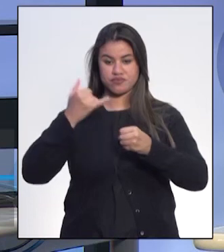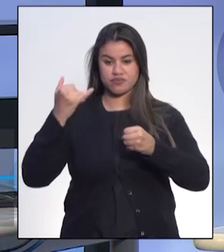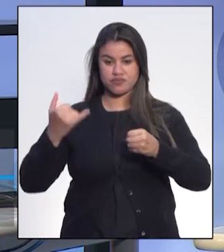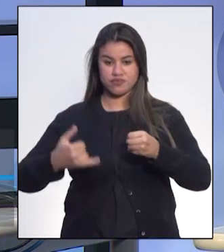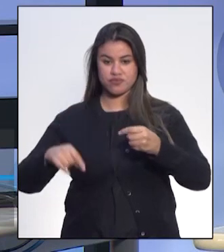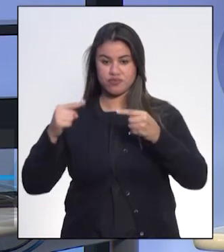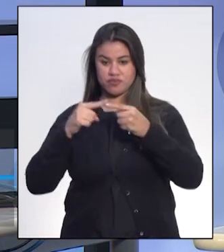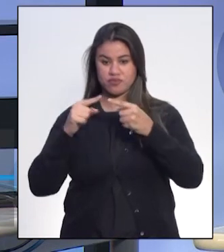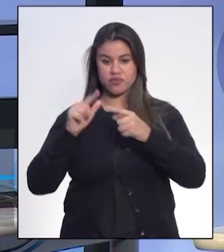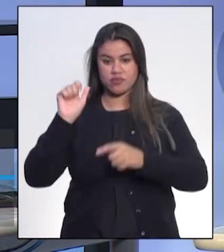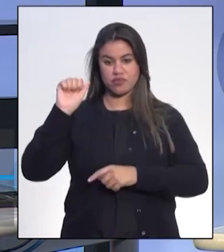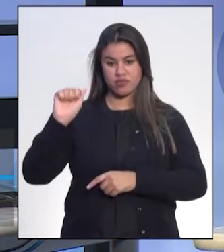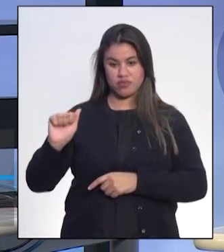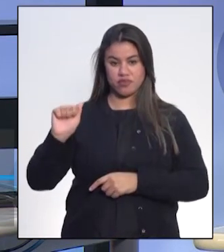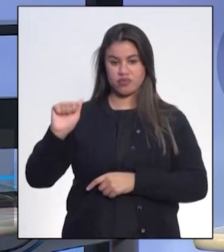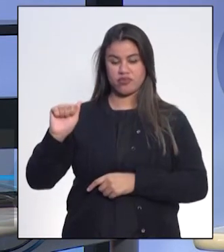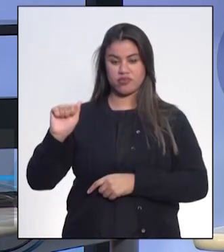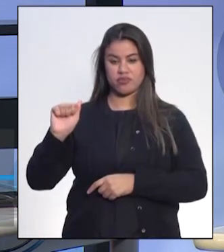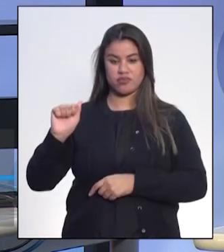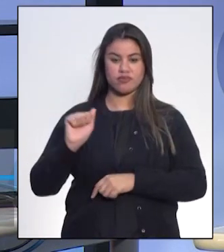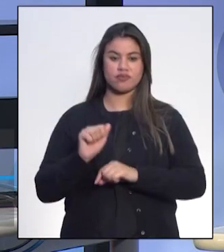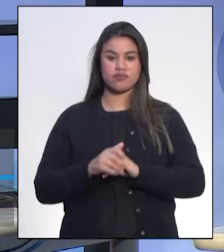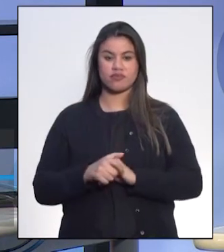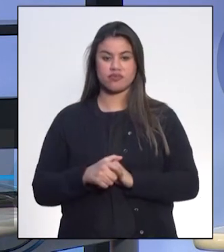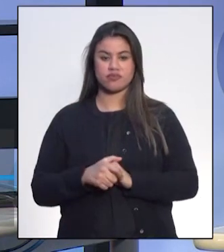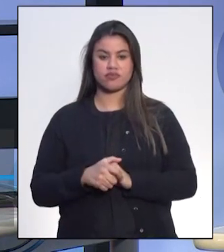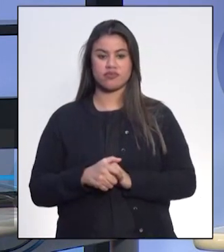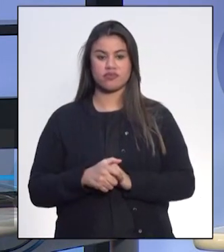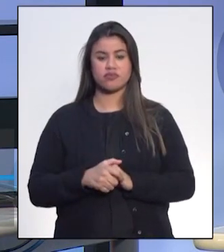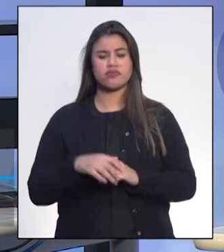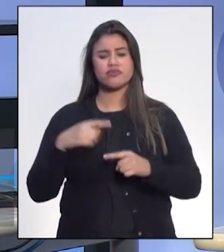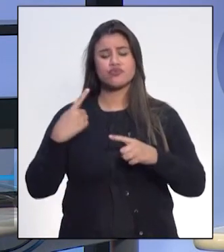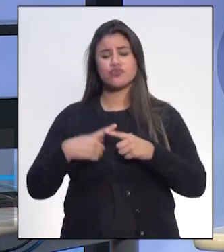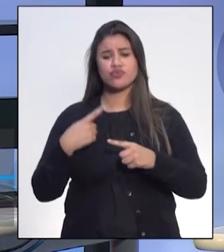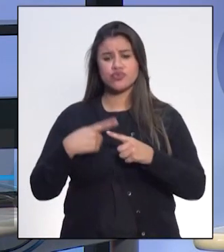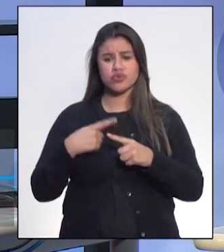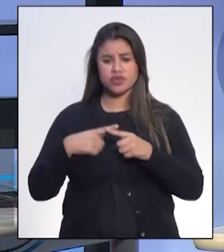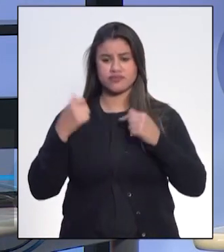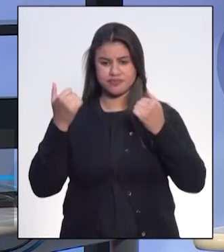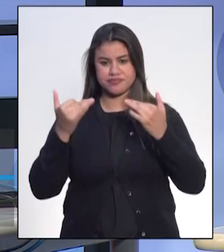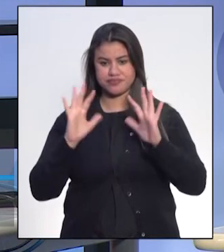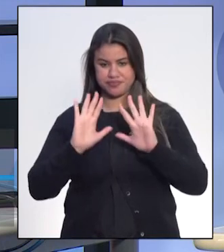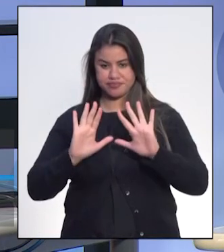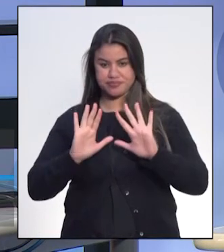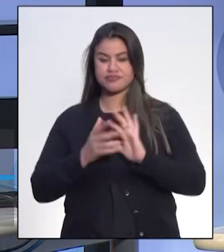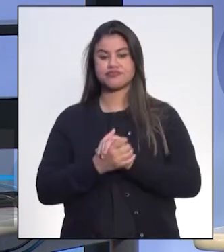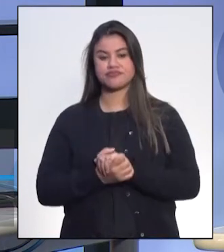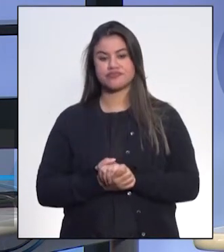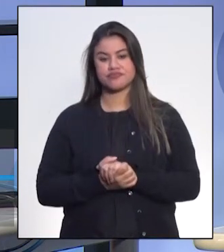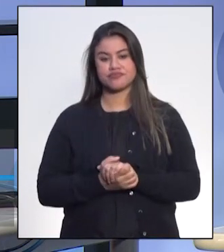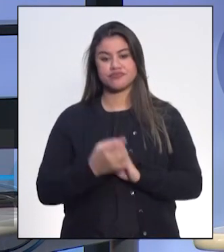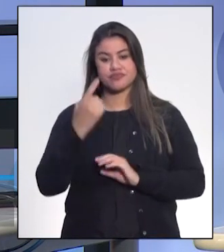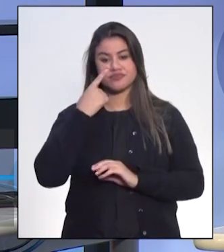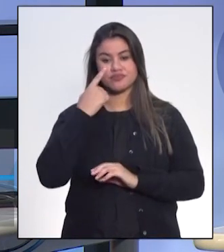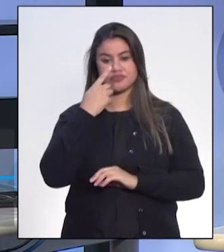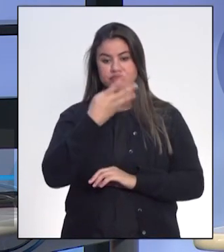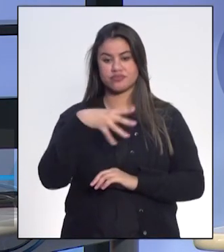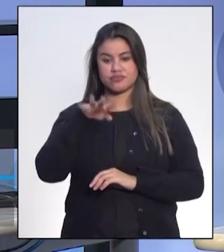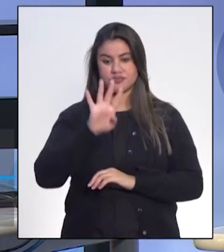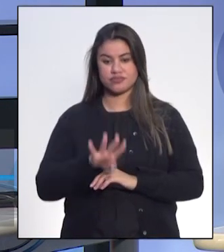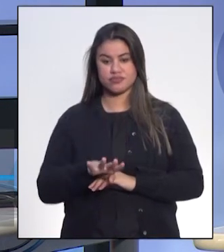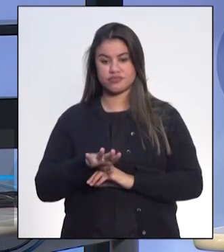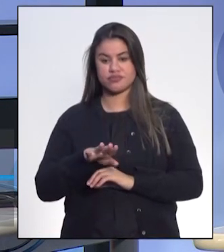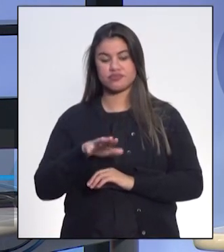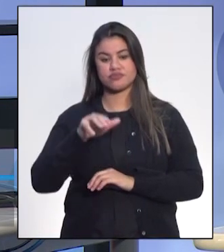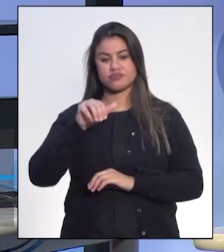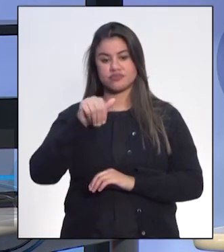que é Mg2+, né? 2Cl-. Por que isso? Já vou explicar para vocês, tá? Olha na tabela periódica. O